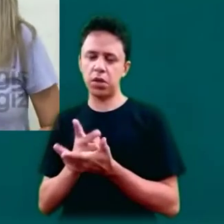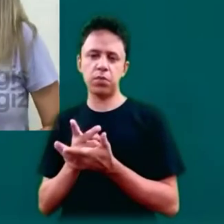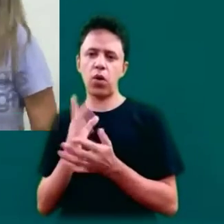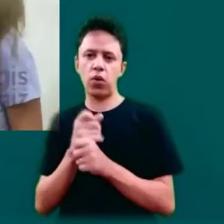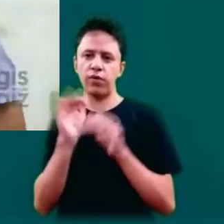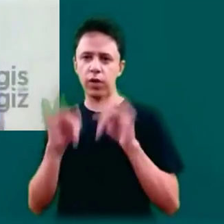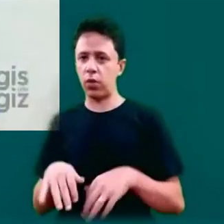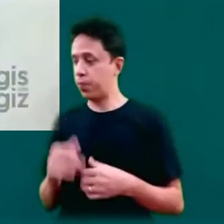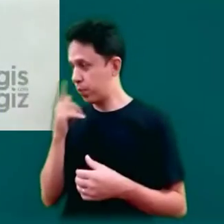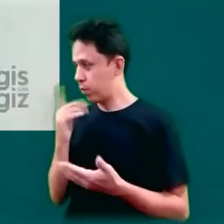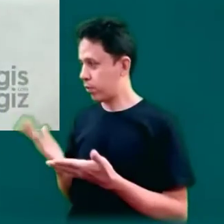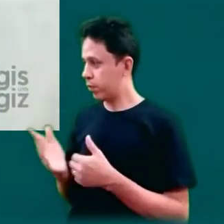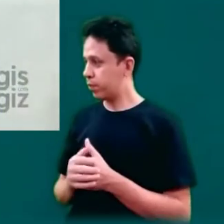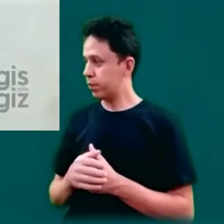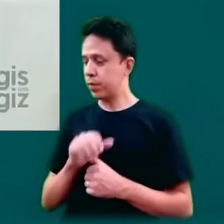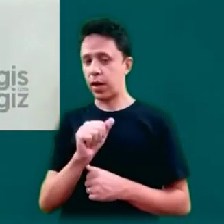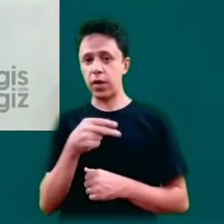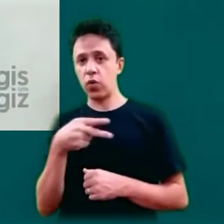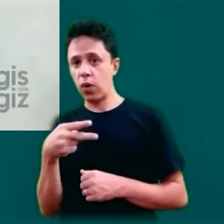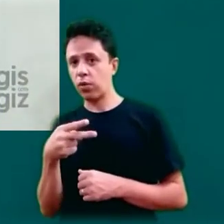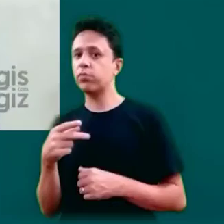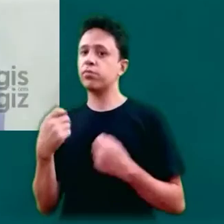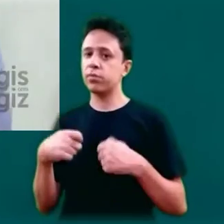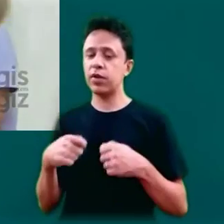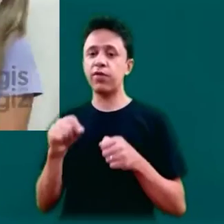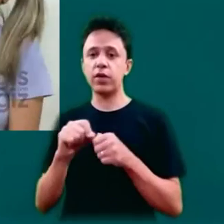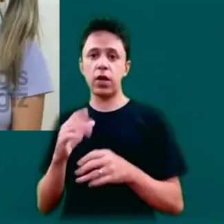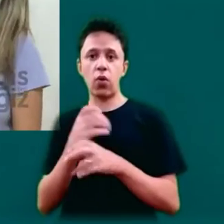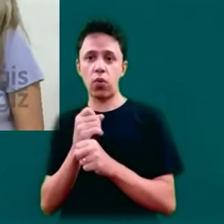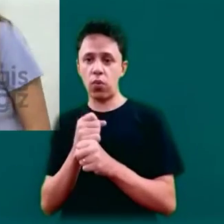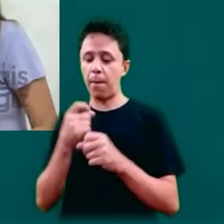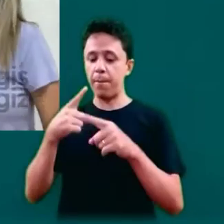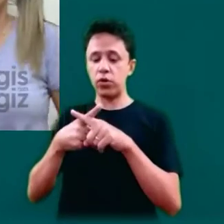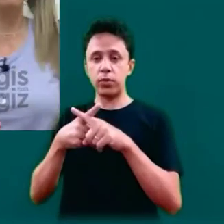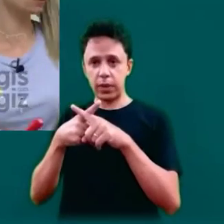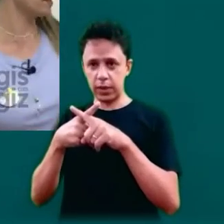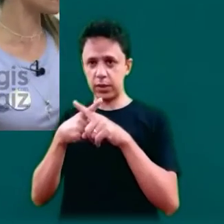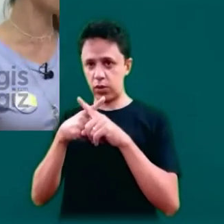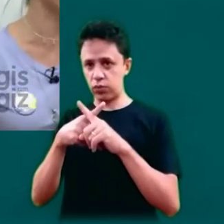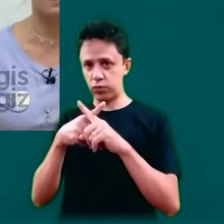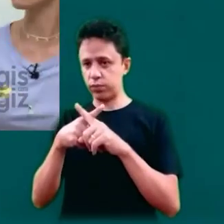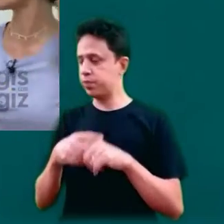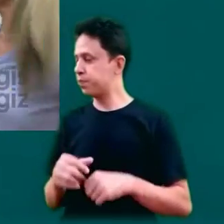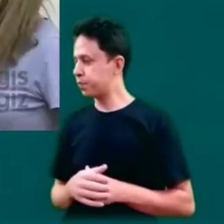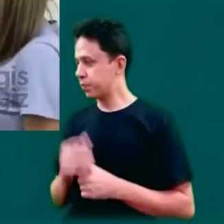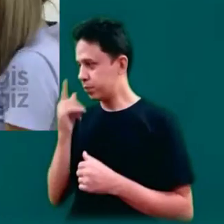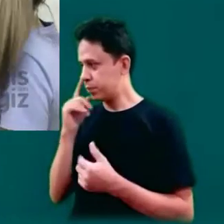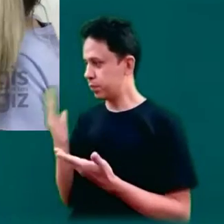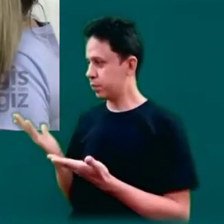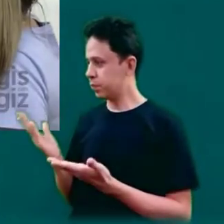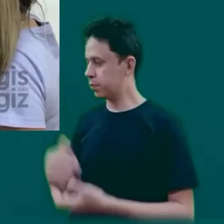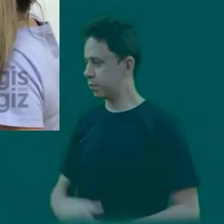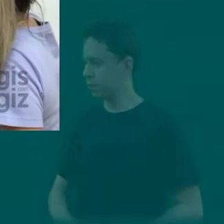final, tá? Então, quer dizer que aqui a área vai ser igual a... Aí nós vamos fazer a nossa multiplicação primeiro, tá?